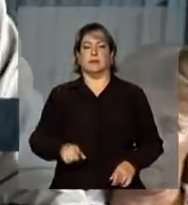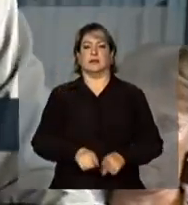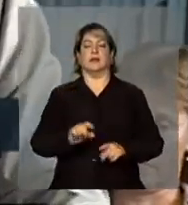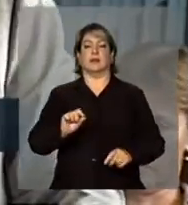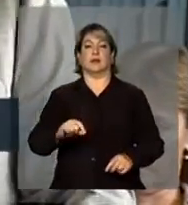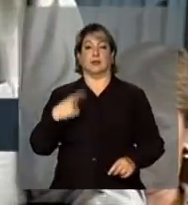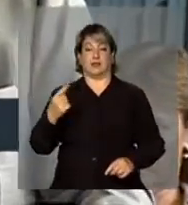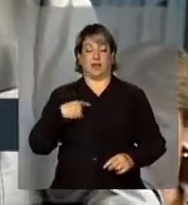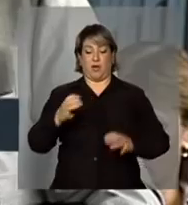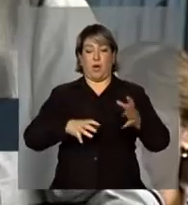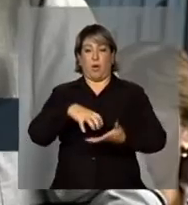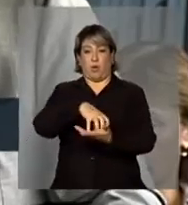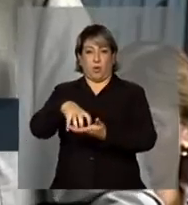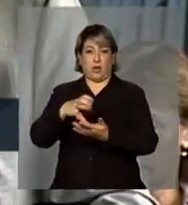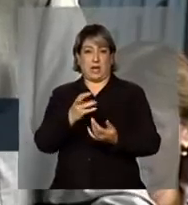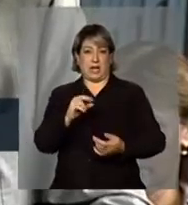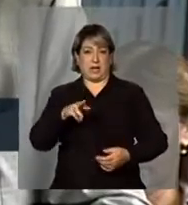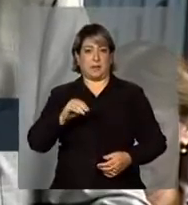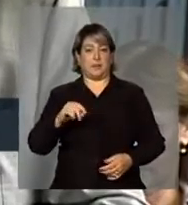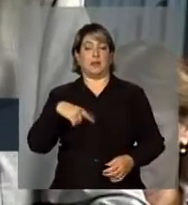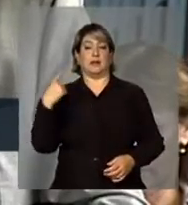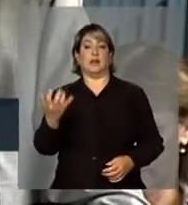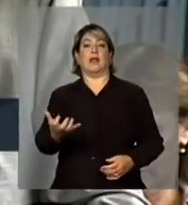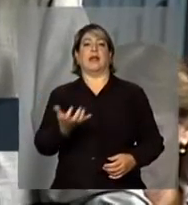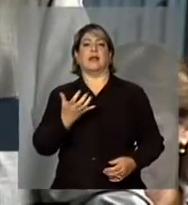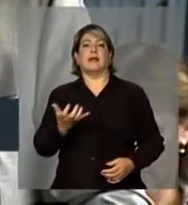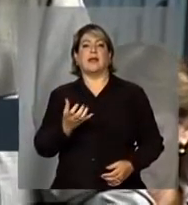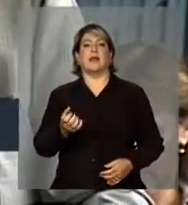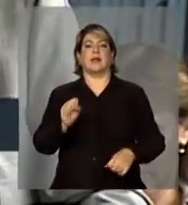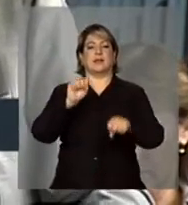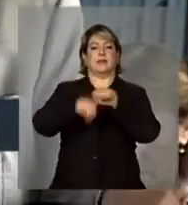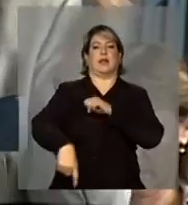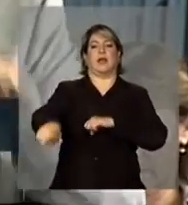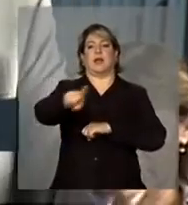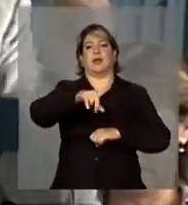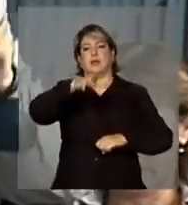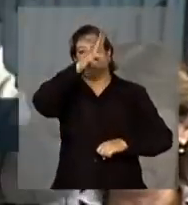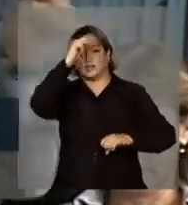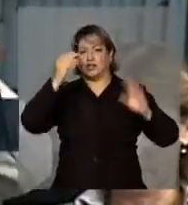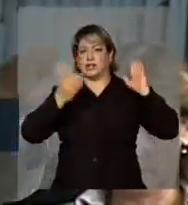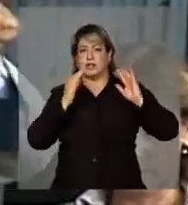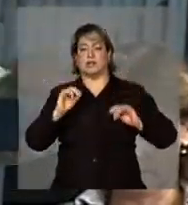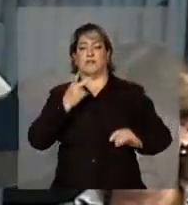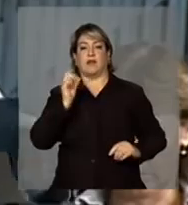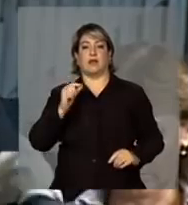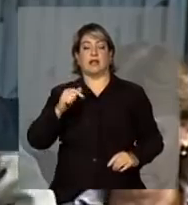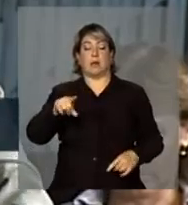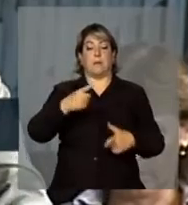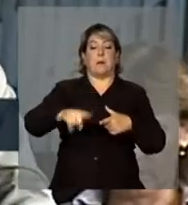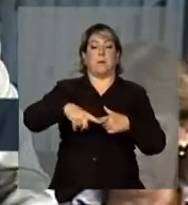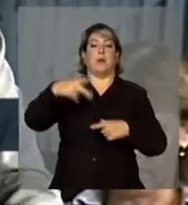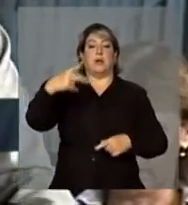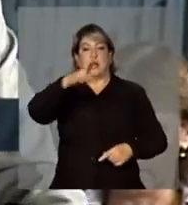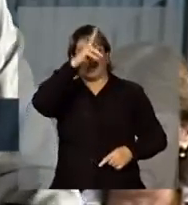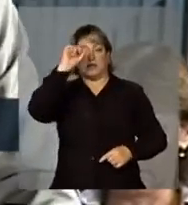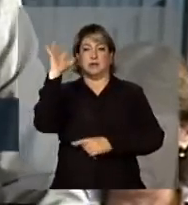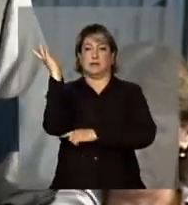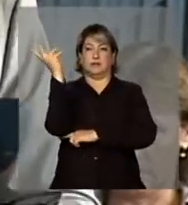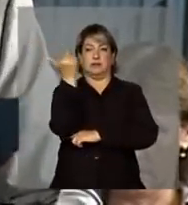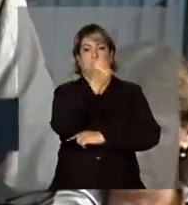organizações criminosas querem se valer da boa-fé dos povos indígenas para, dizendo que são situações indígenas,